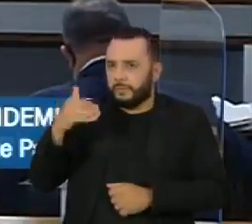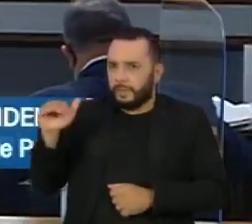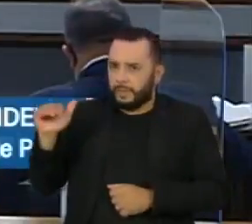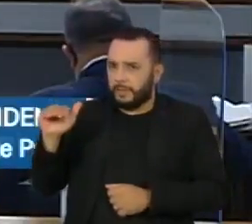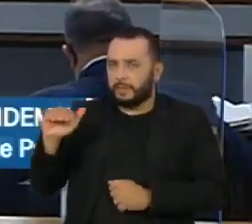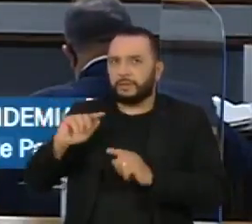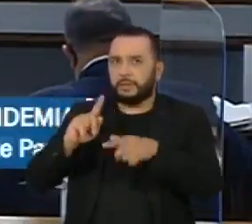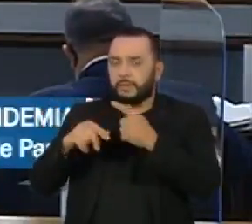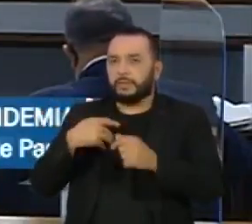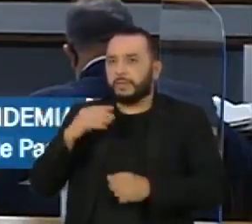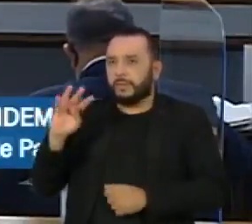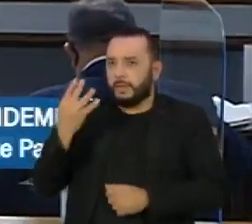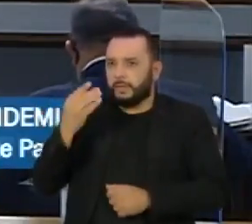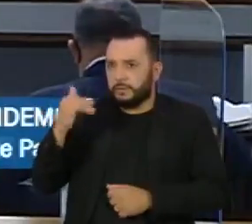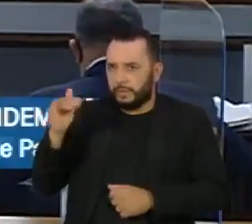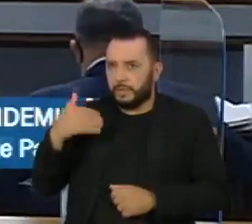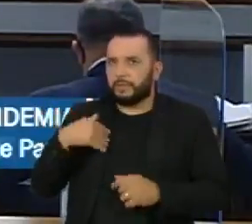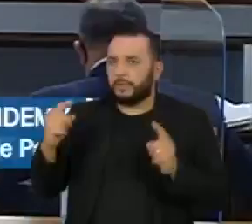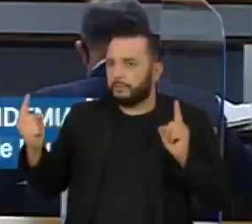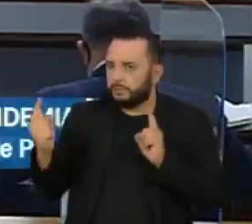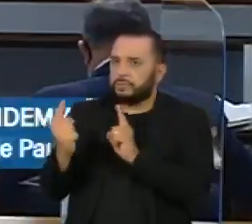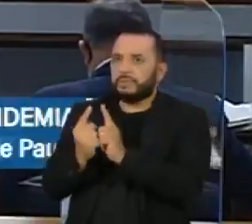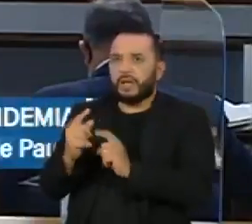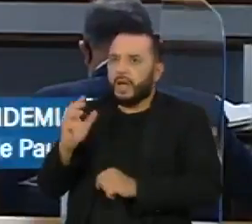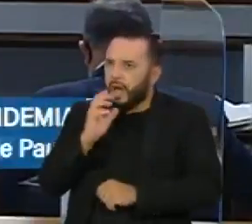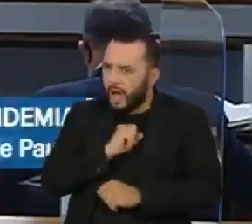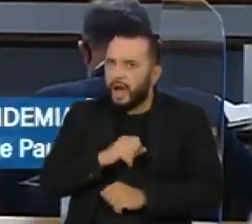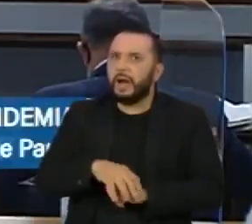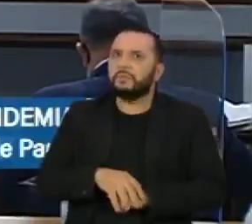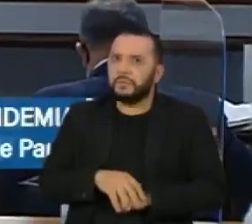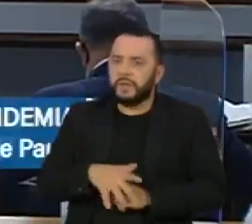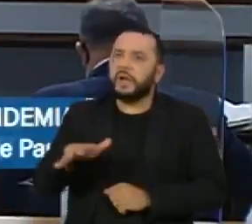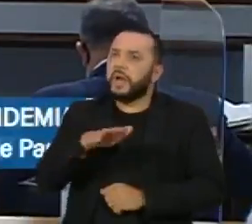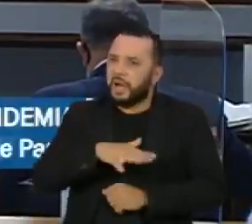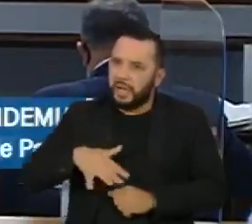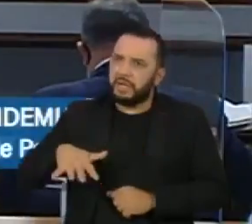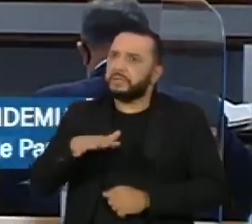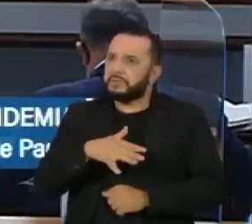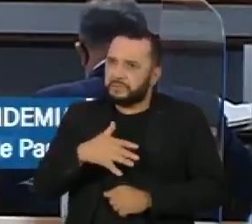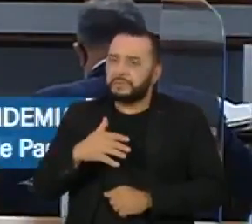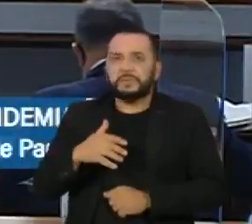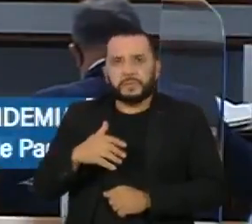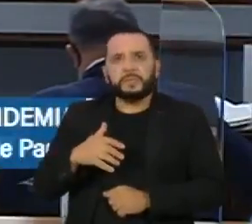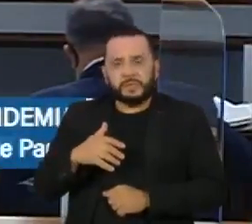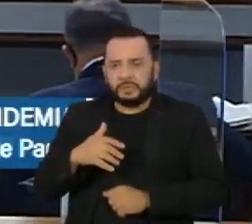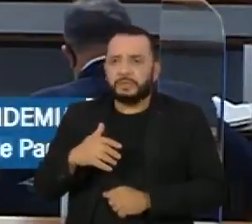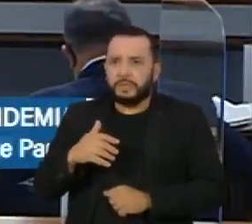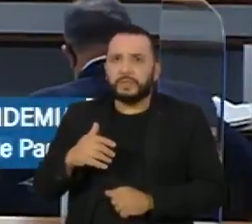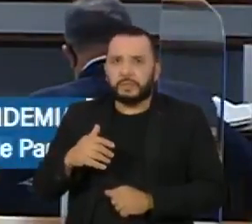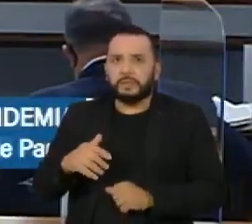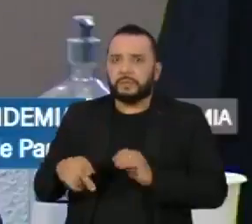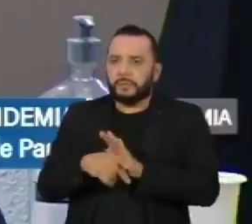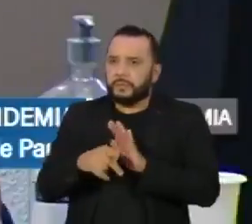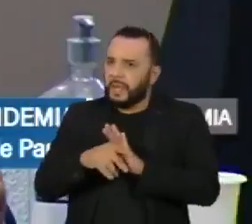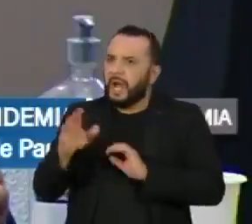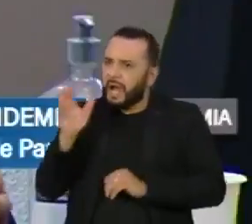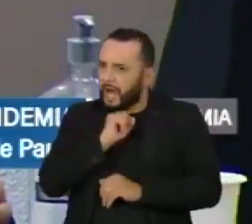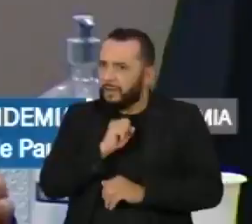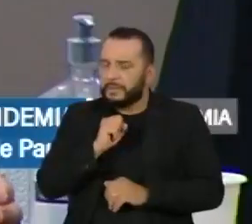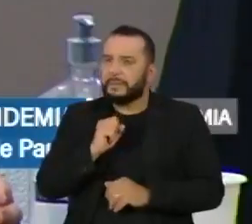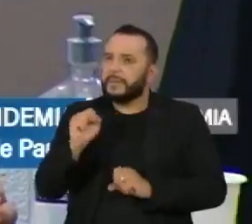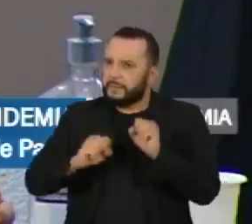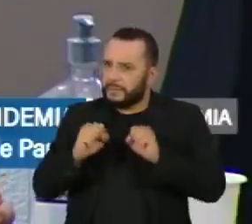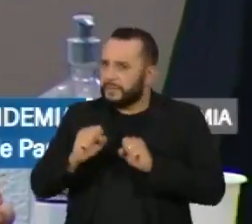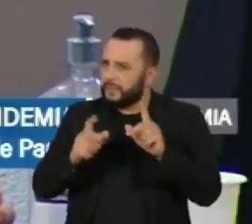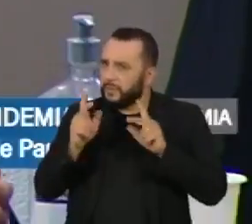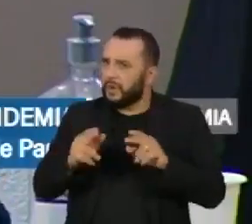já foi recebido. Pô, queria essa eficiência do serviço público para a Pfizer, viu? Para a Pfizer. Mas